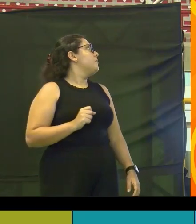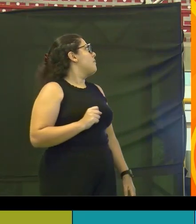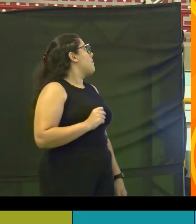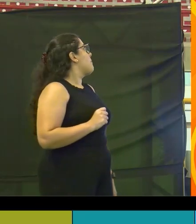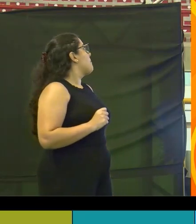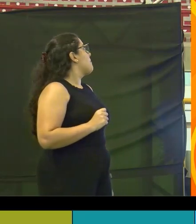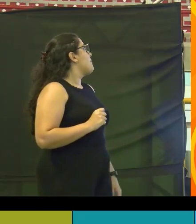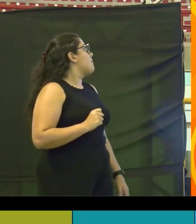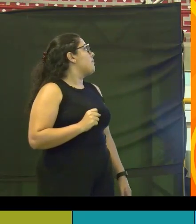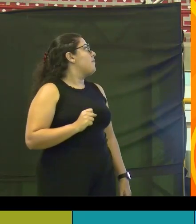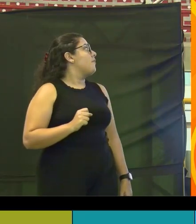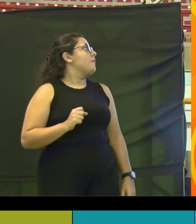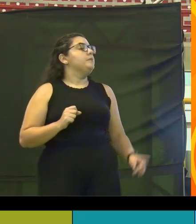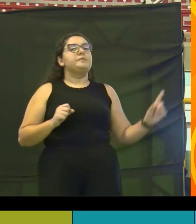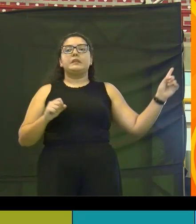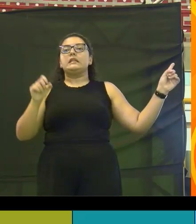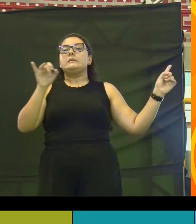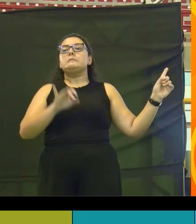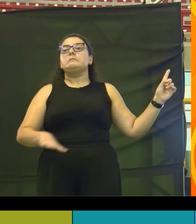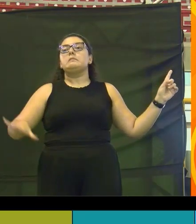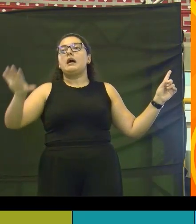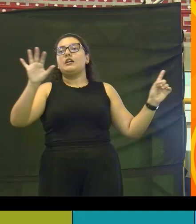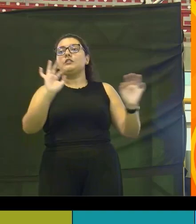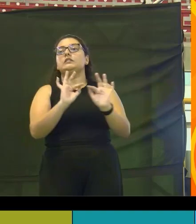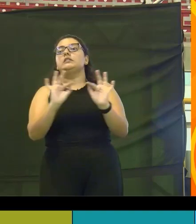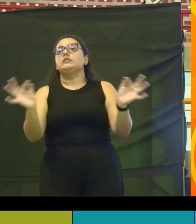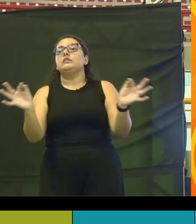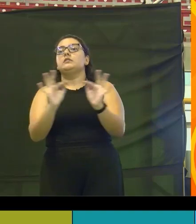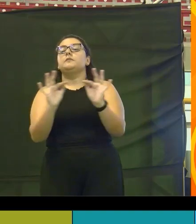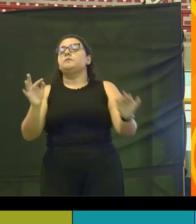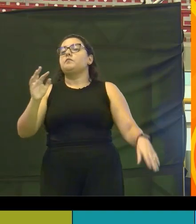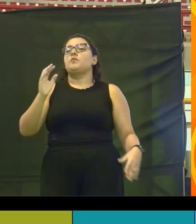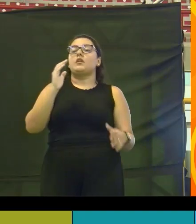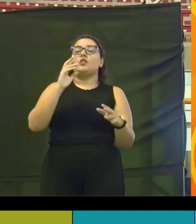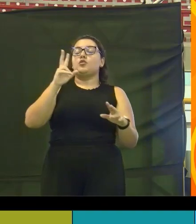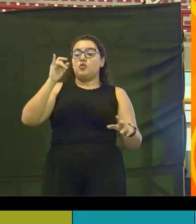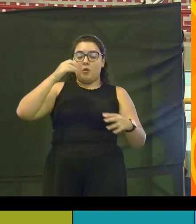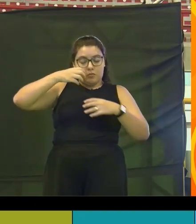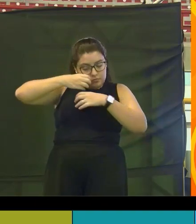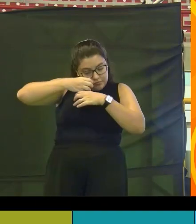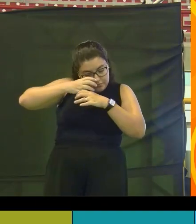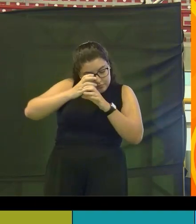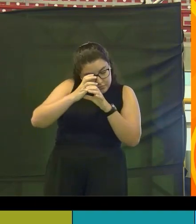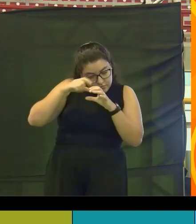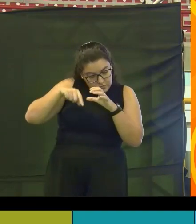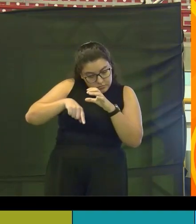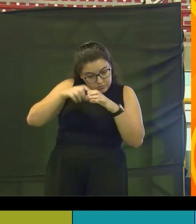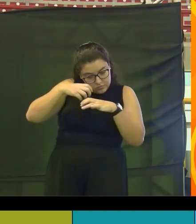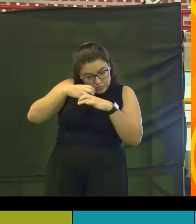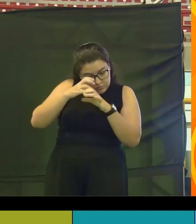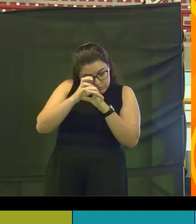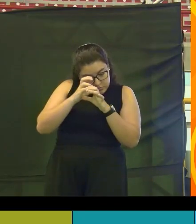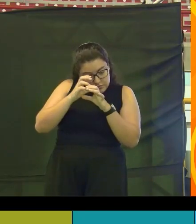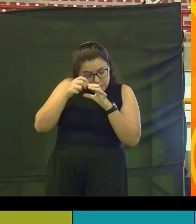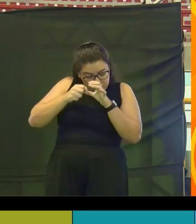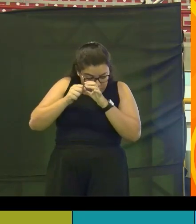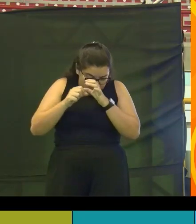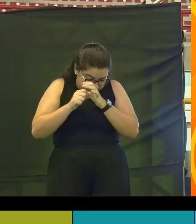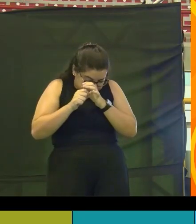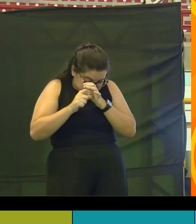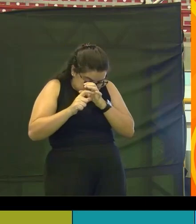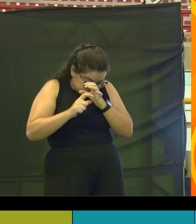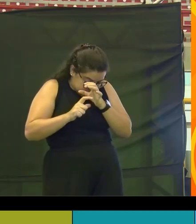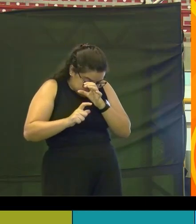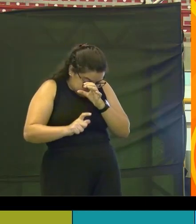forma simplificada, a resolução máxima de um microscópio óptico é igual ao comprimento de